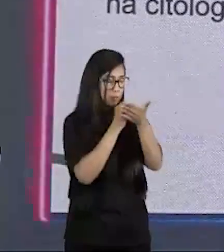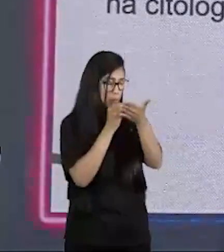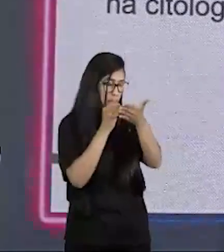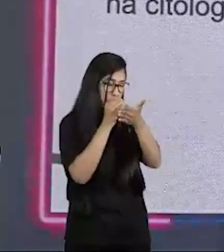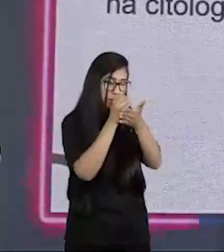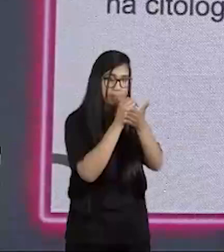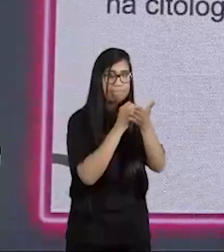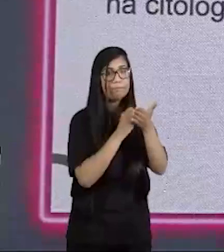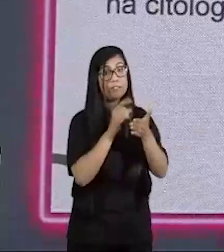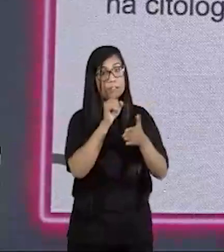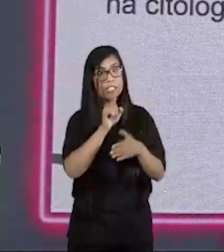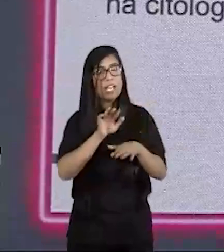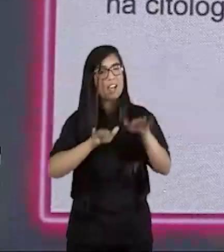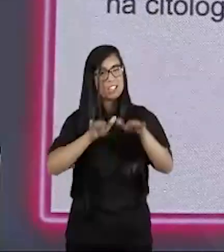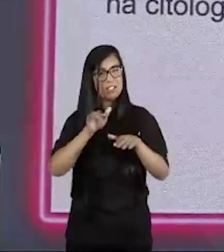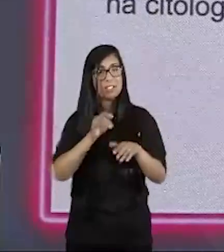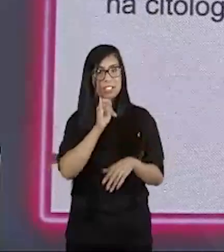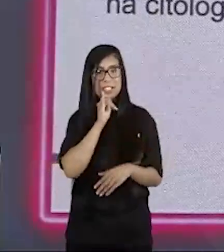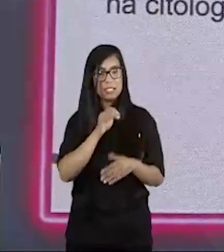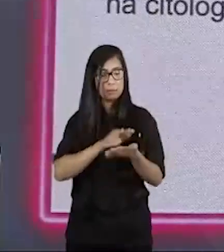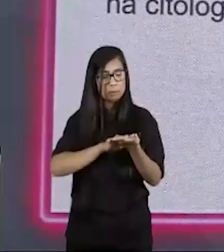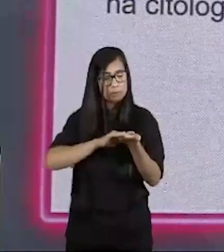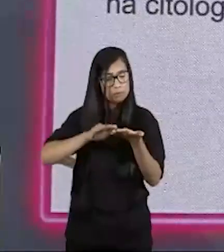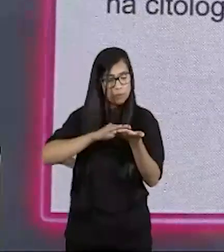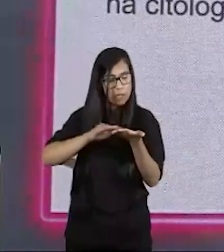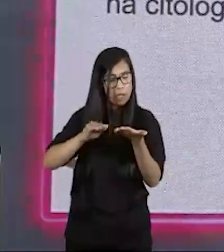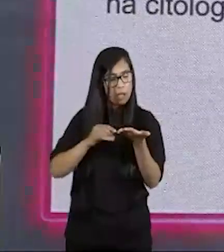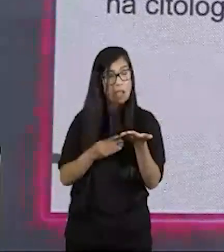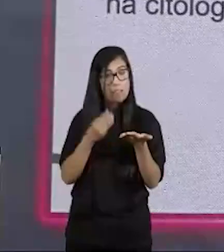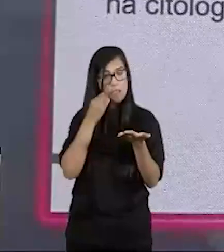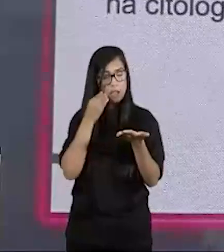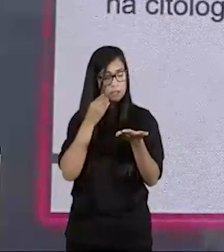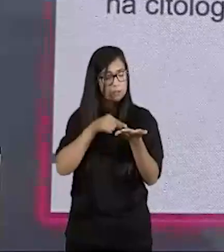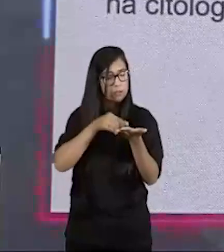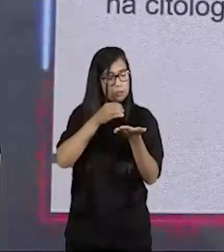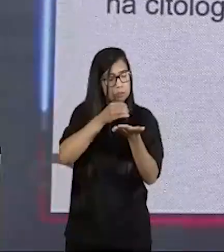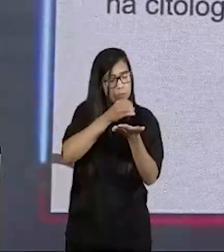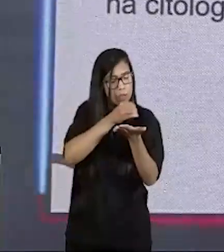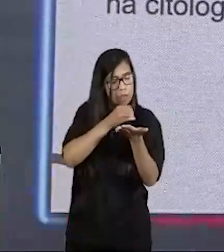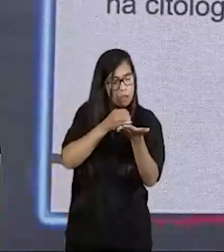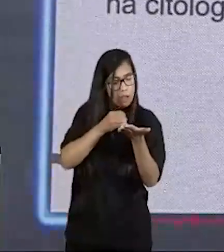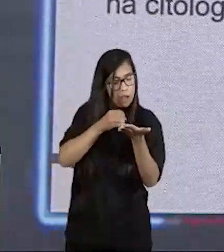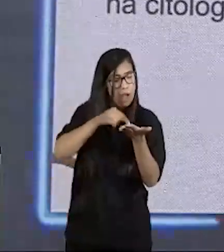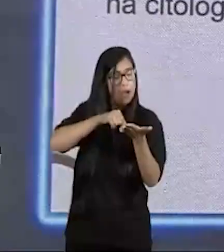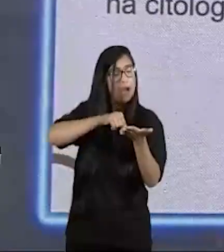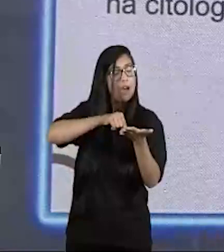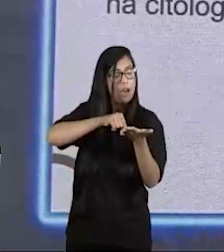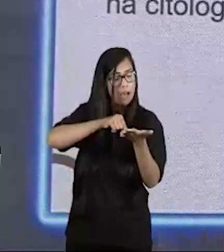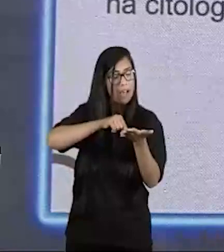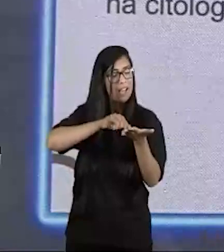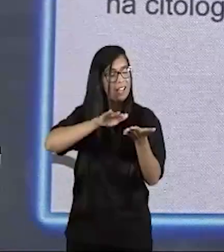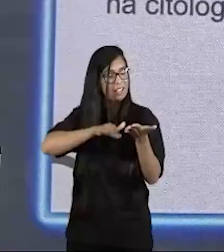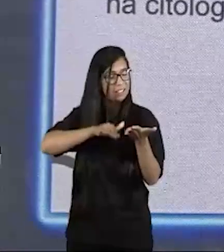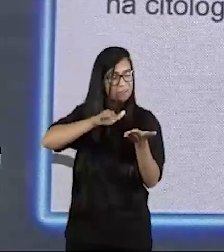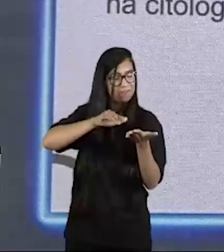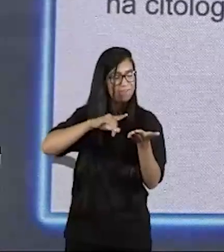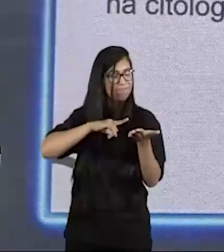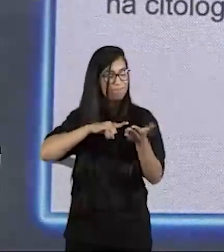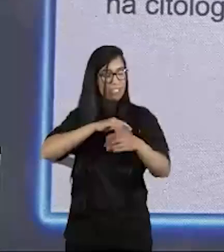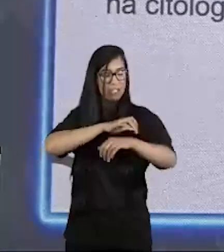eu posso ter uma lâmina que tenha neutrófilos, que tenha cocos, que tenha macrófagos. Eu não te disse que